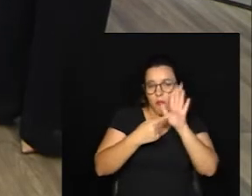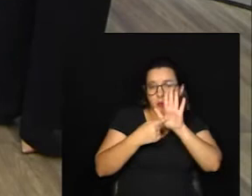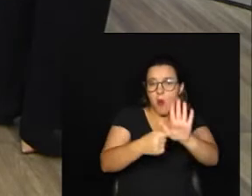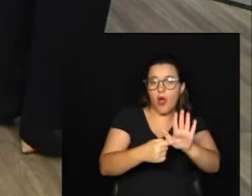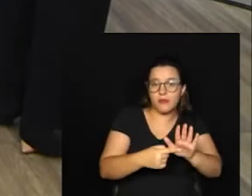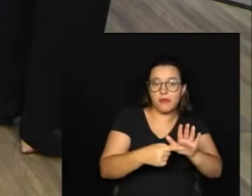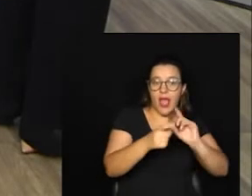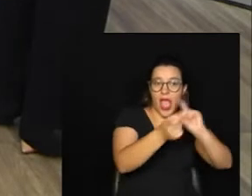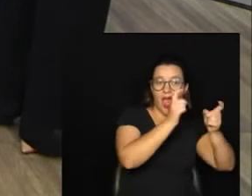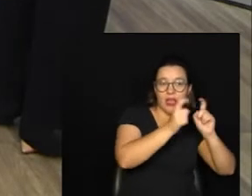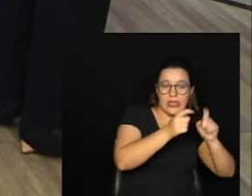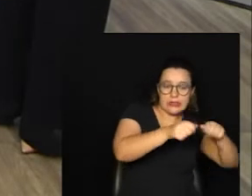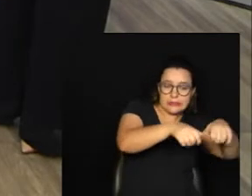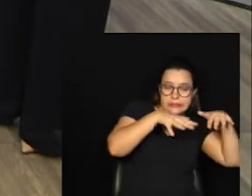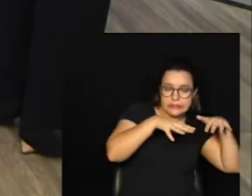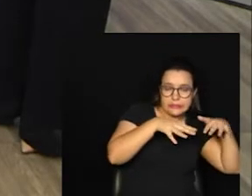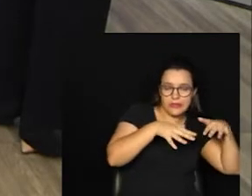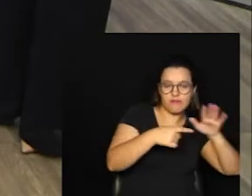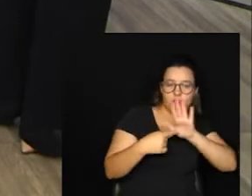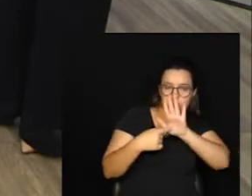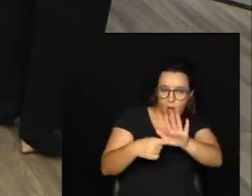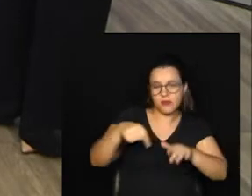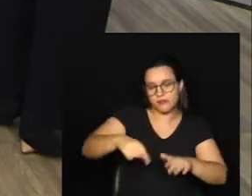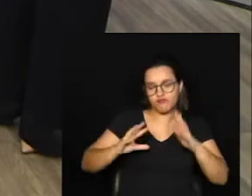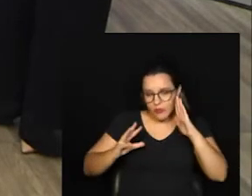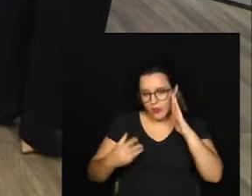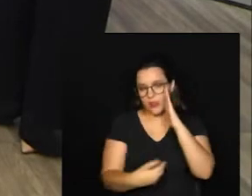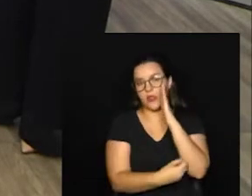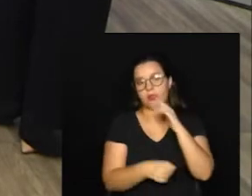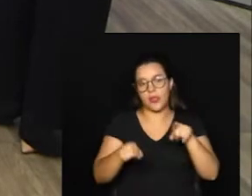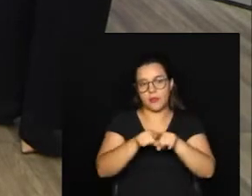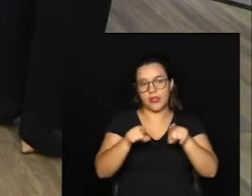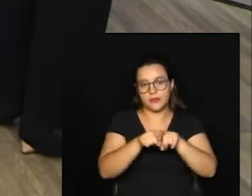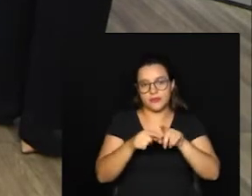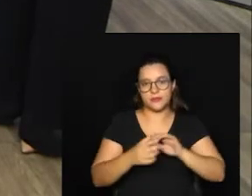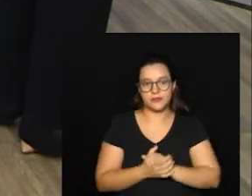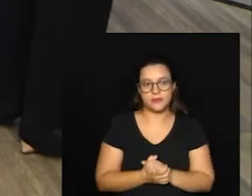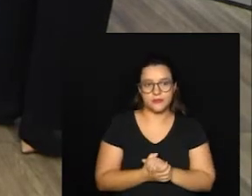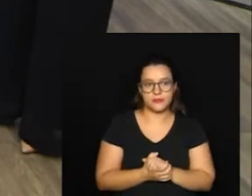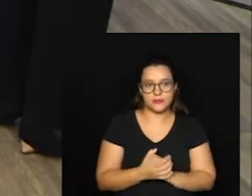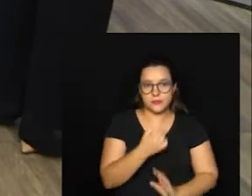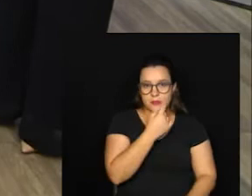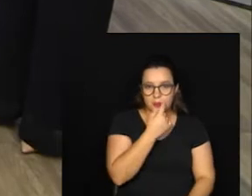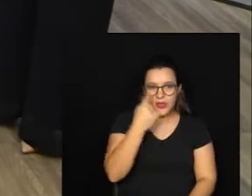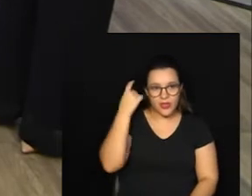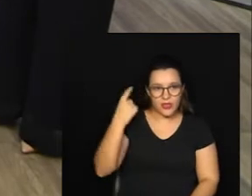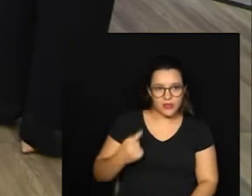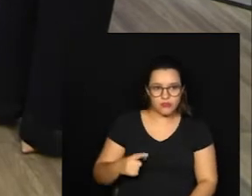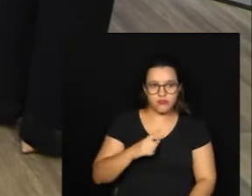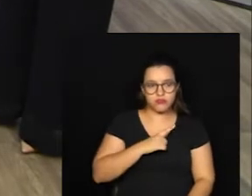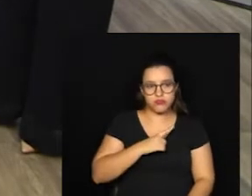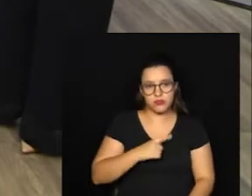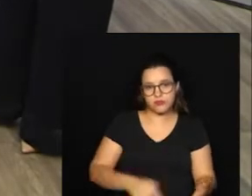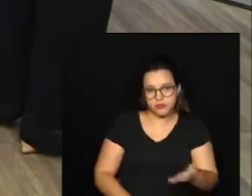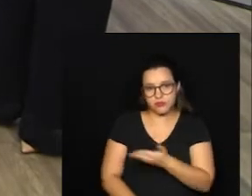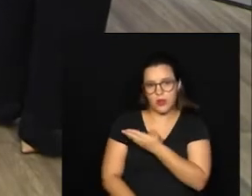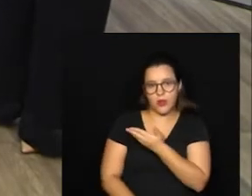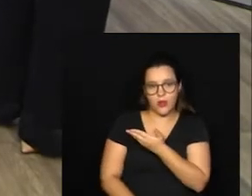foi discutido, os resultados, tudo certinho. Amina Abreu, a gente estava com o site da Câmara ali escrito